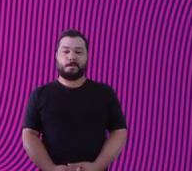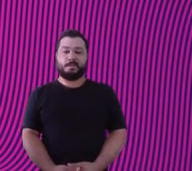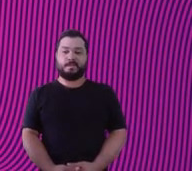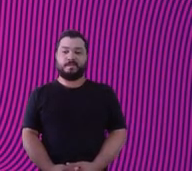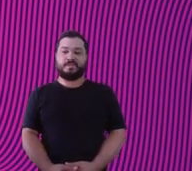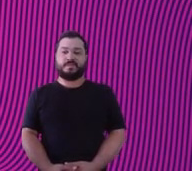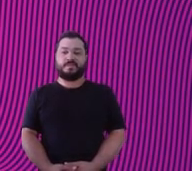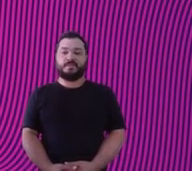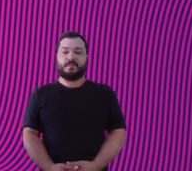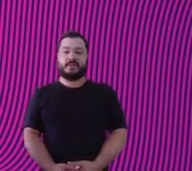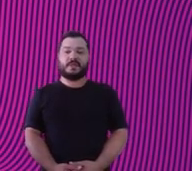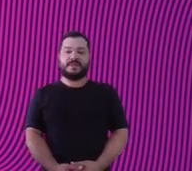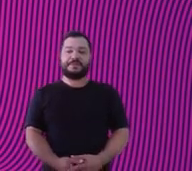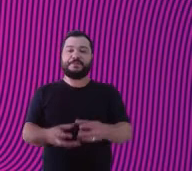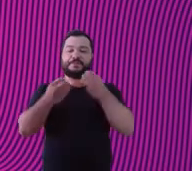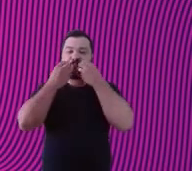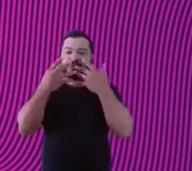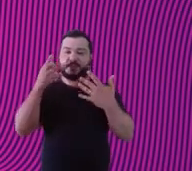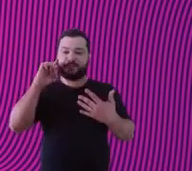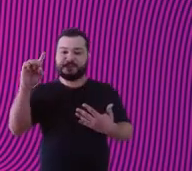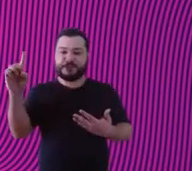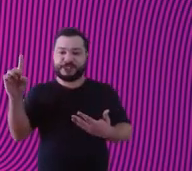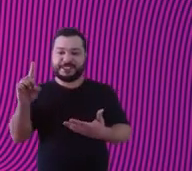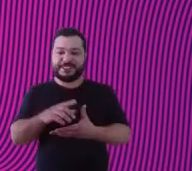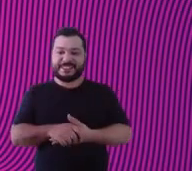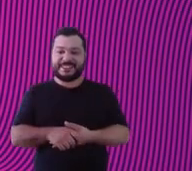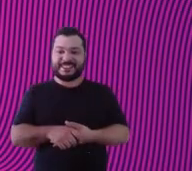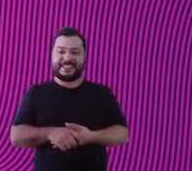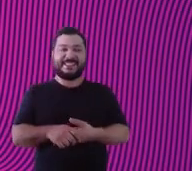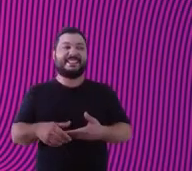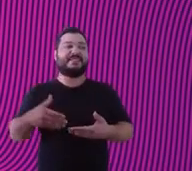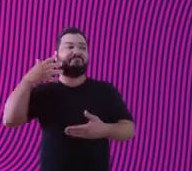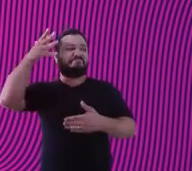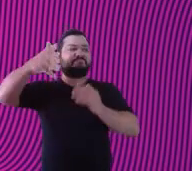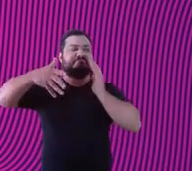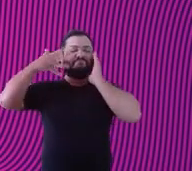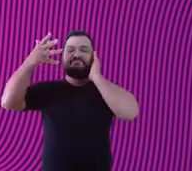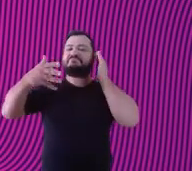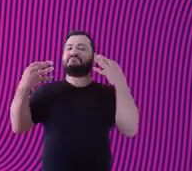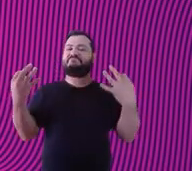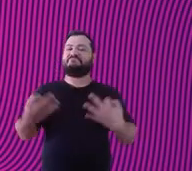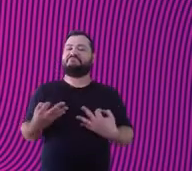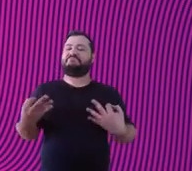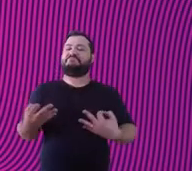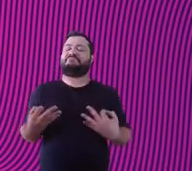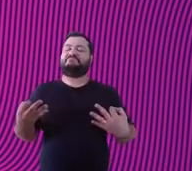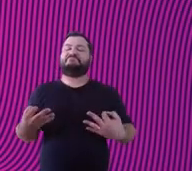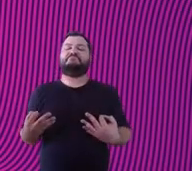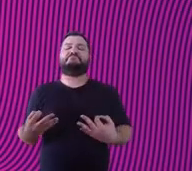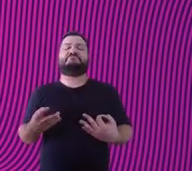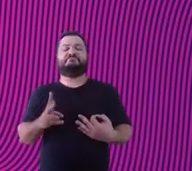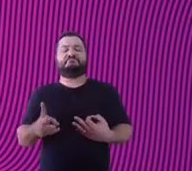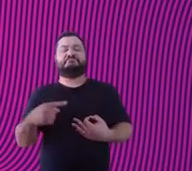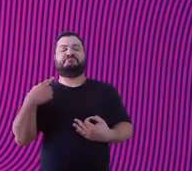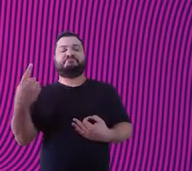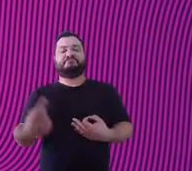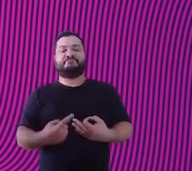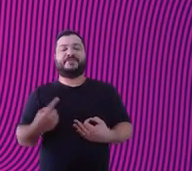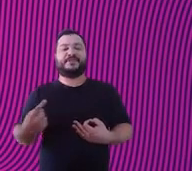ser Bom dia pessoal é excelente palestra vendo como sempre né a gente sempre